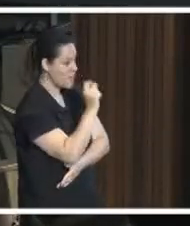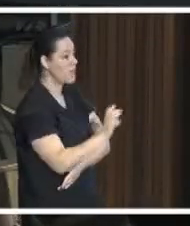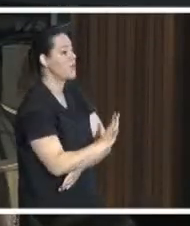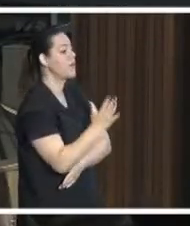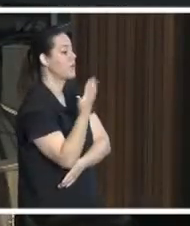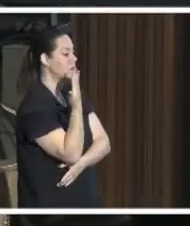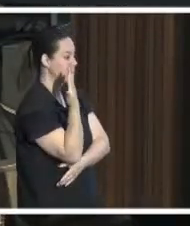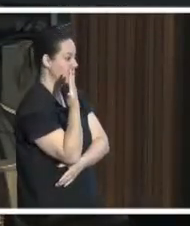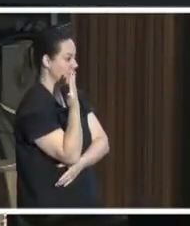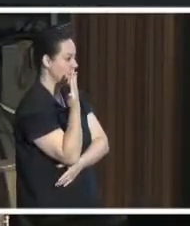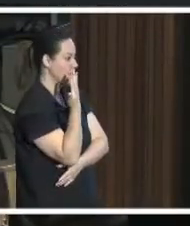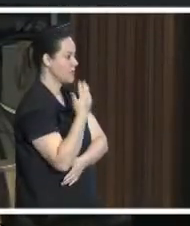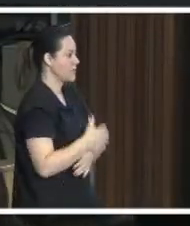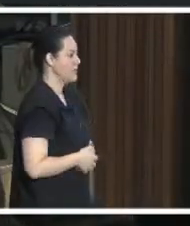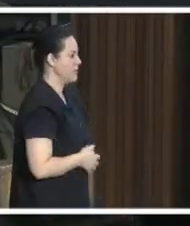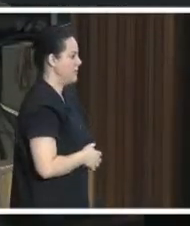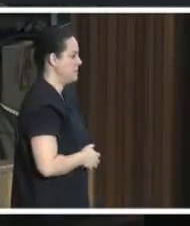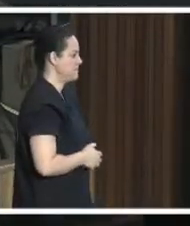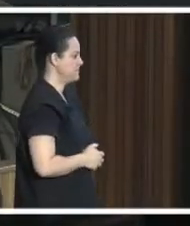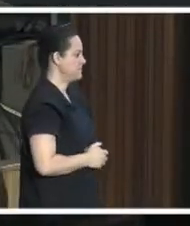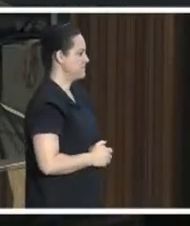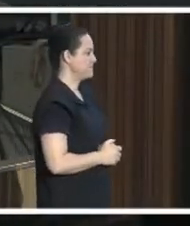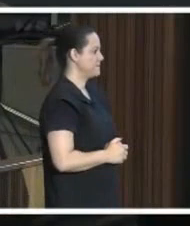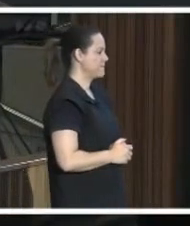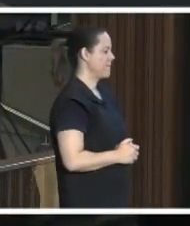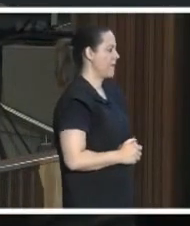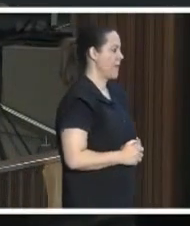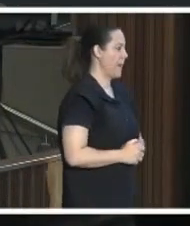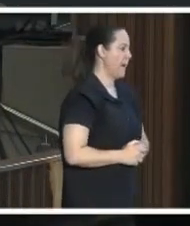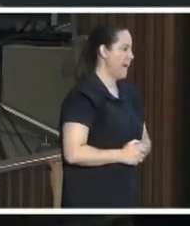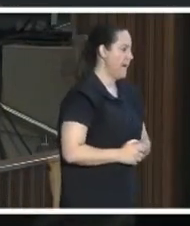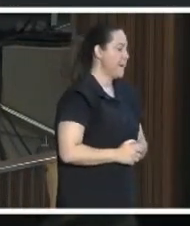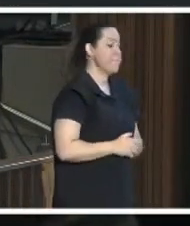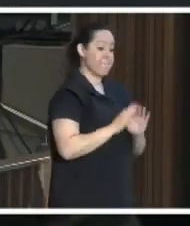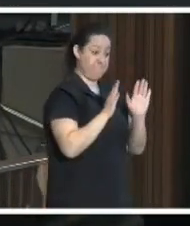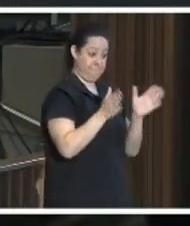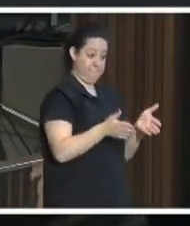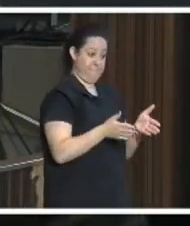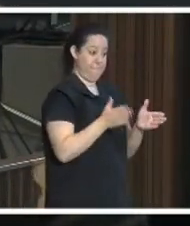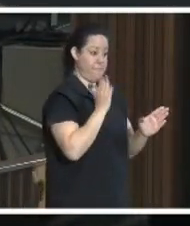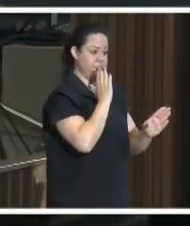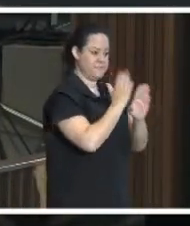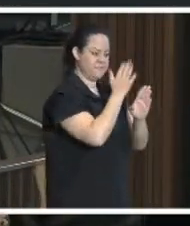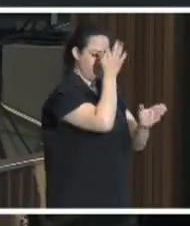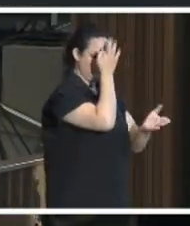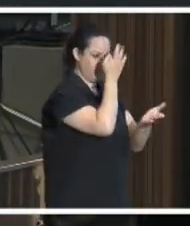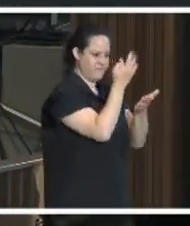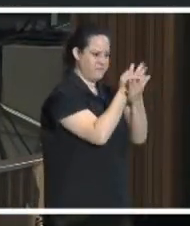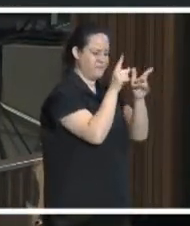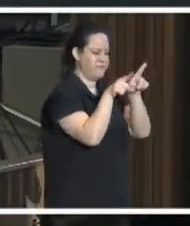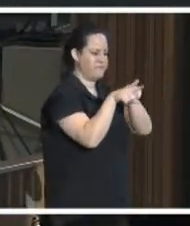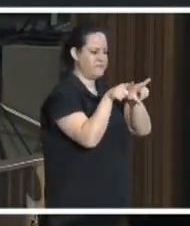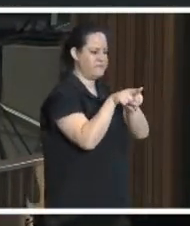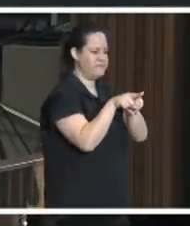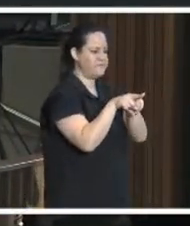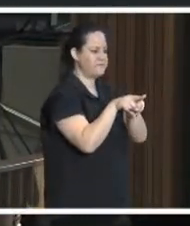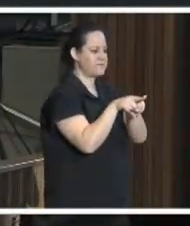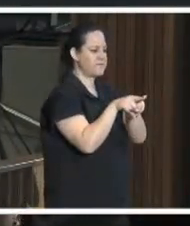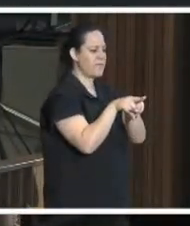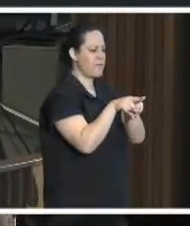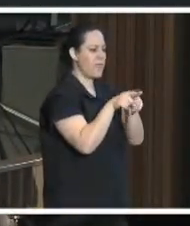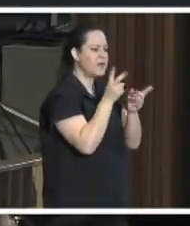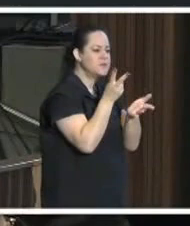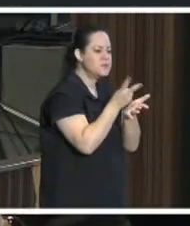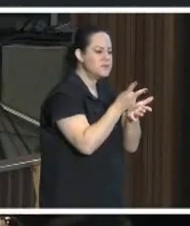acontecer. E Jairo, pela fé, ele continuou caminhando, levando Jesus para